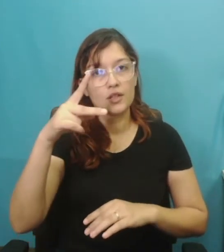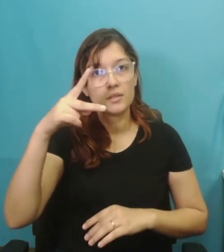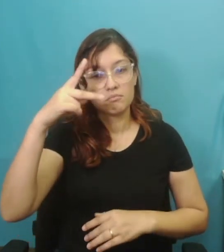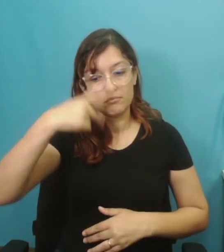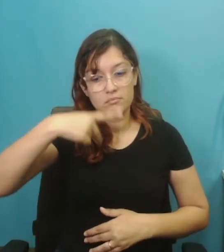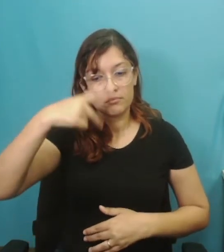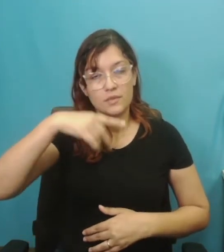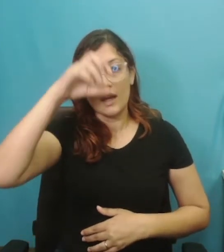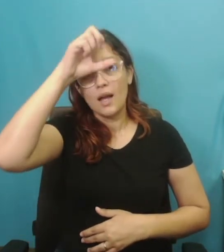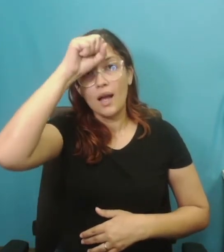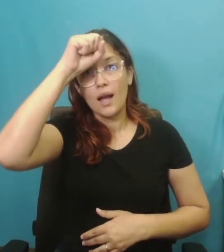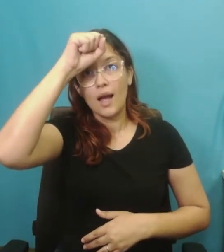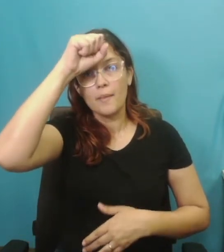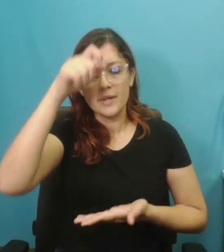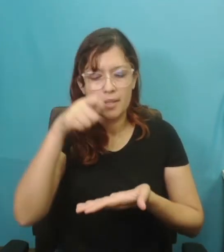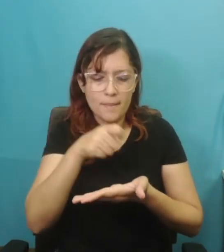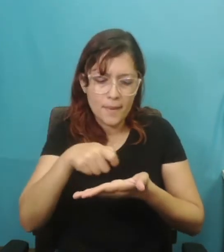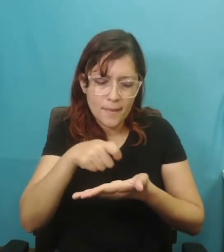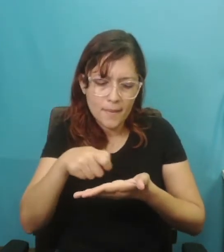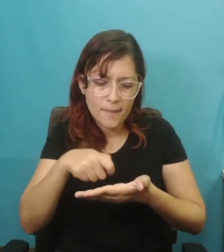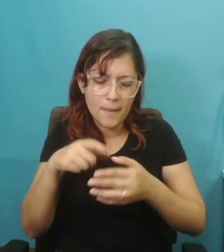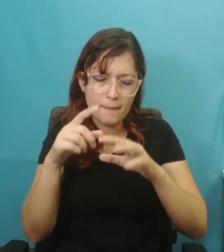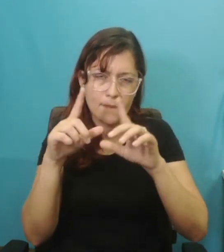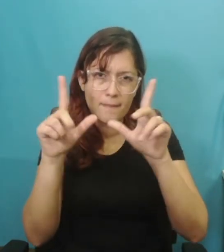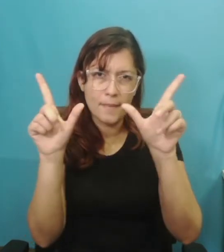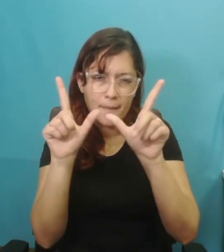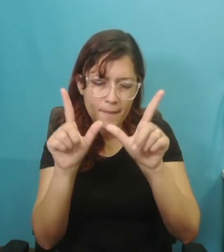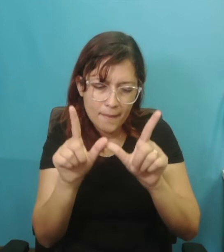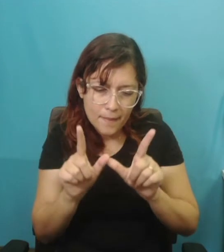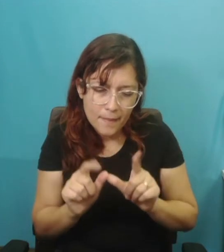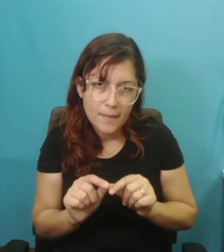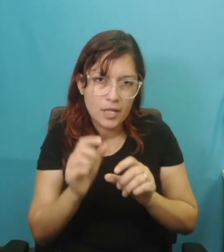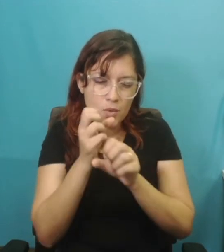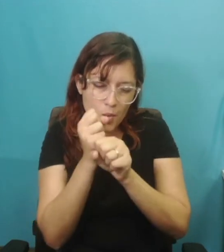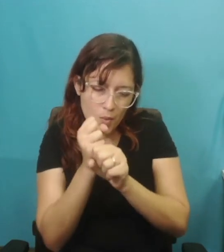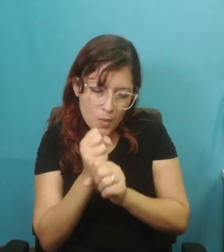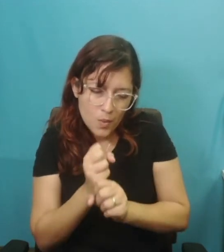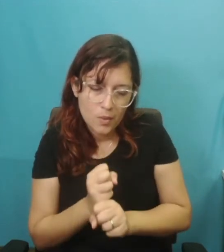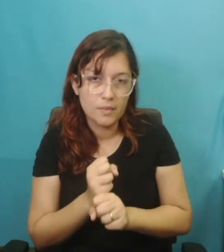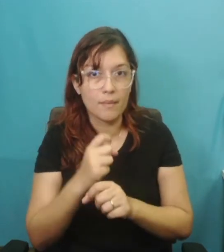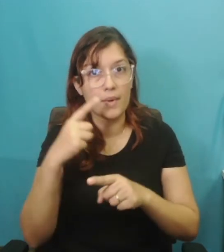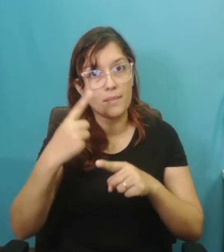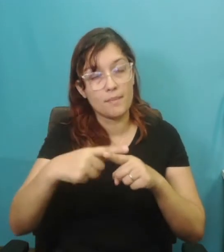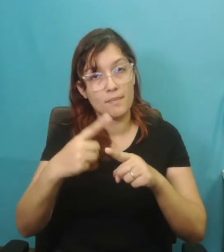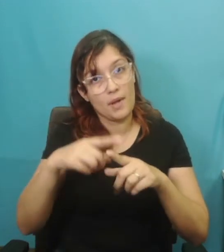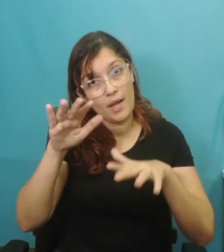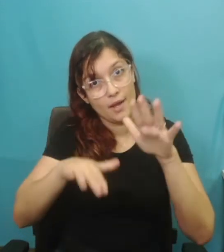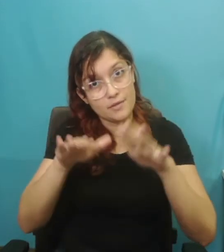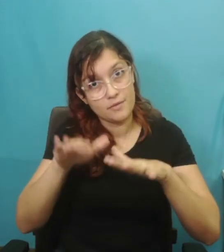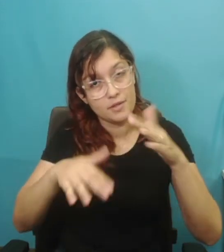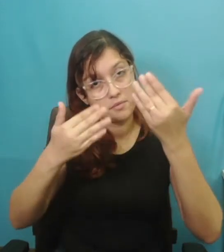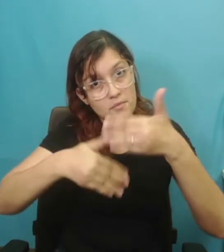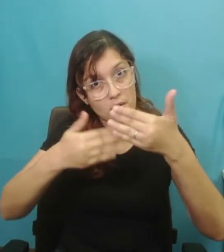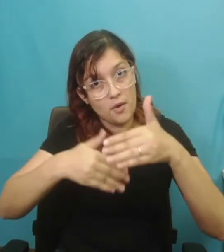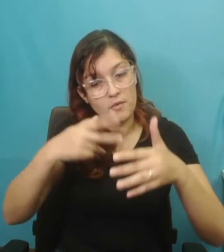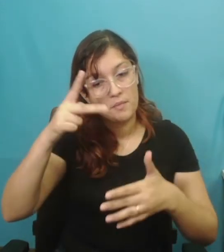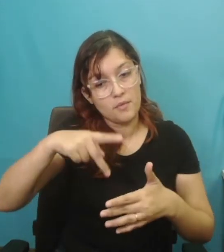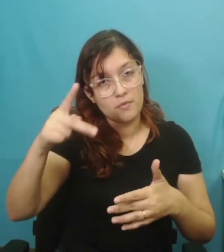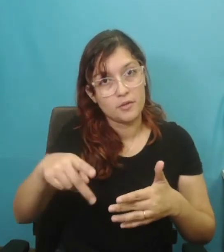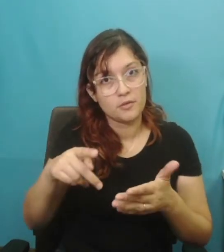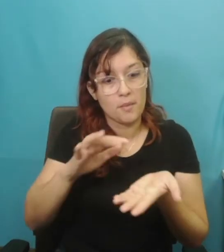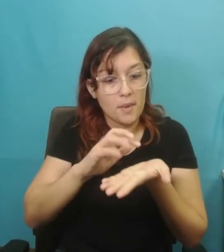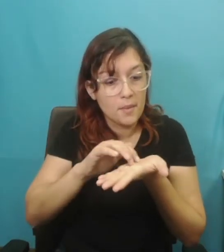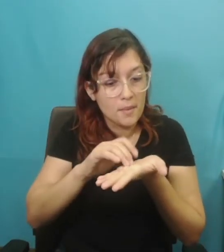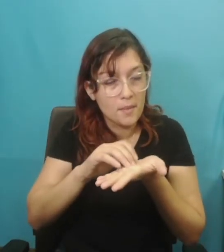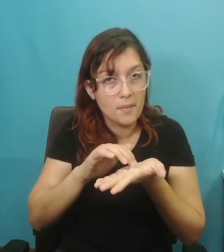Lembra que é importante você aprender a fazer esses cálculos manualmente, porque às vezes